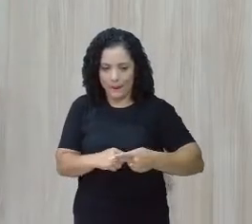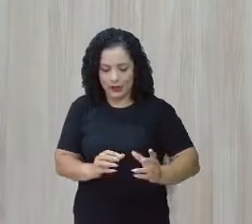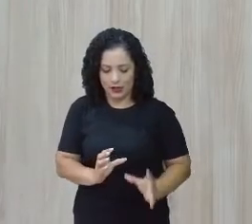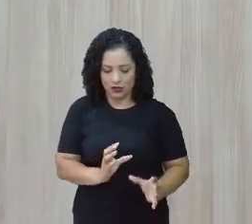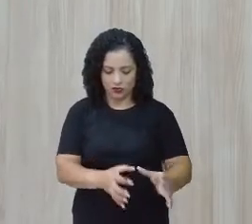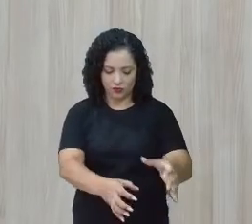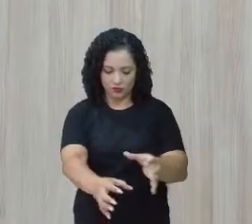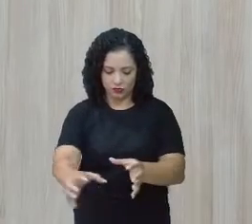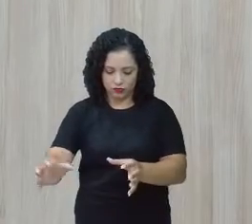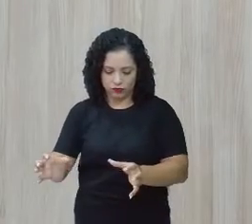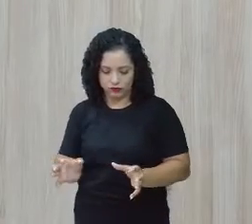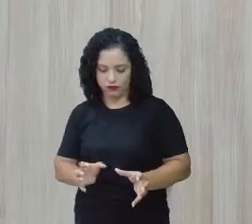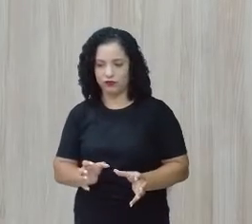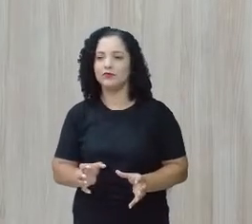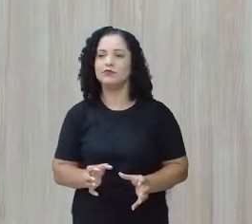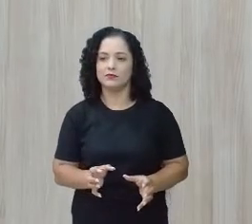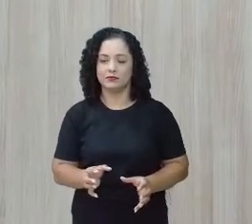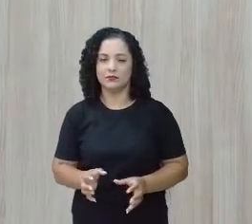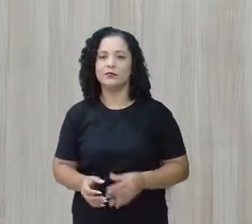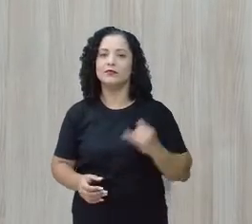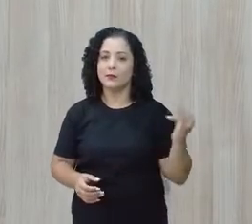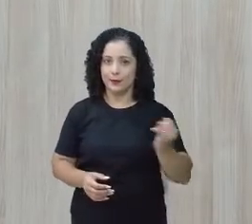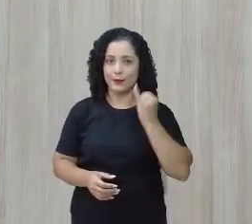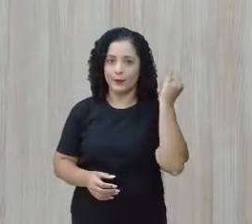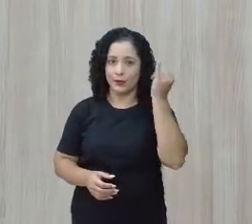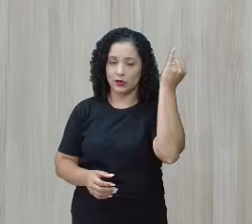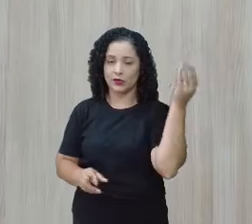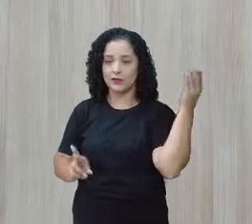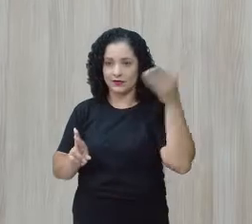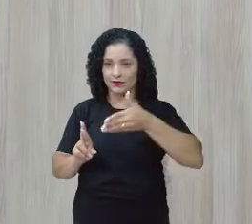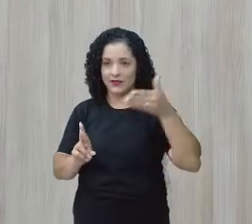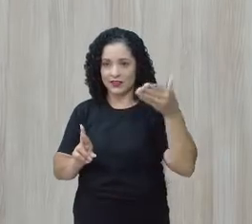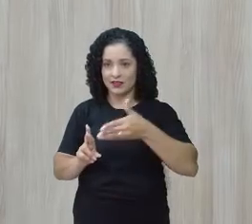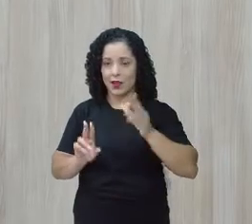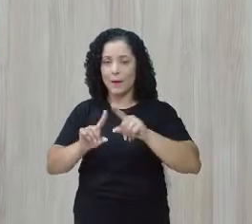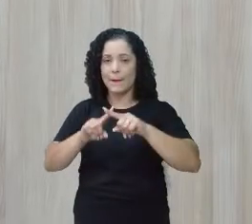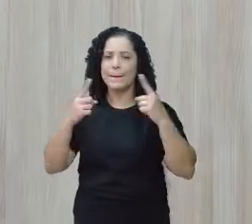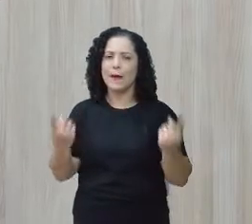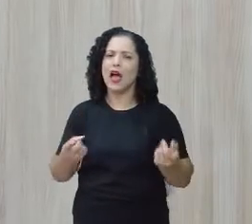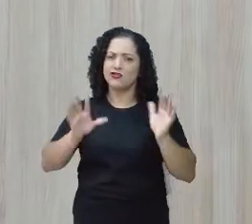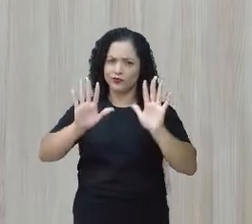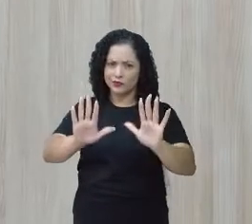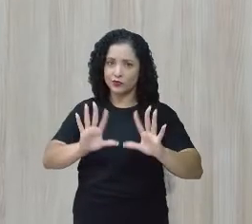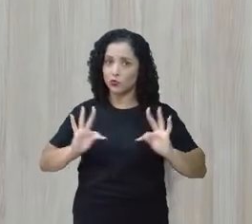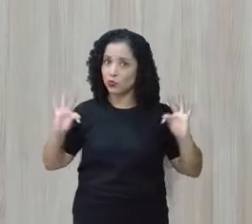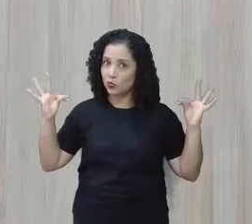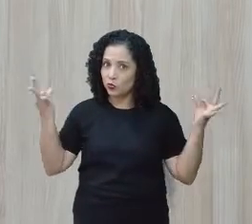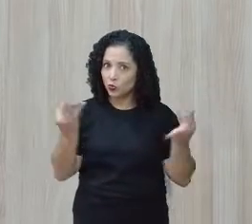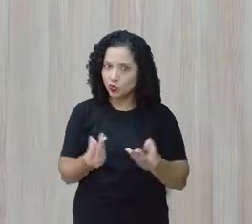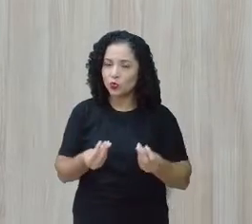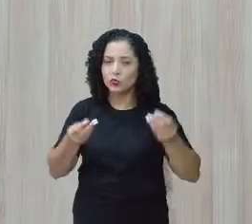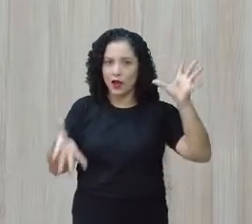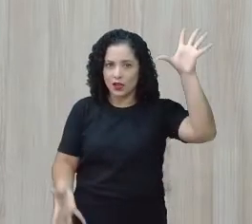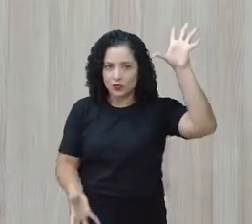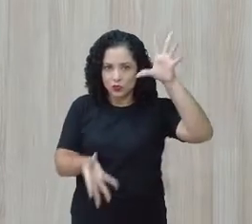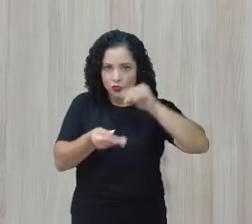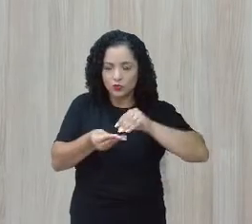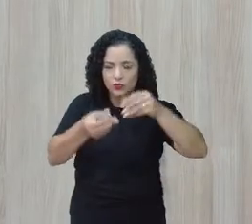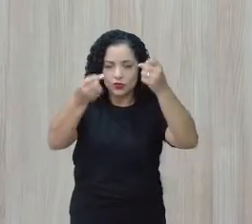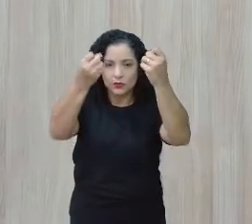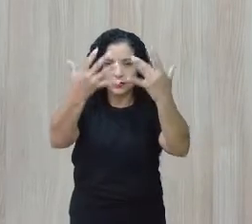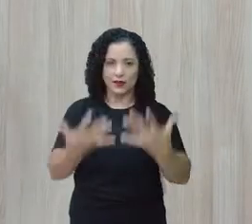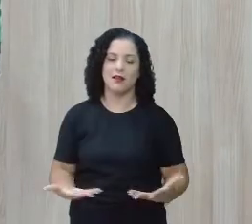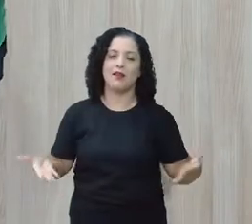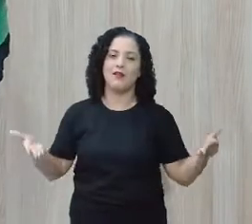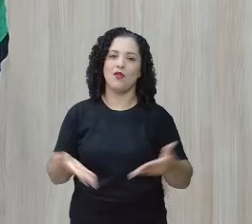muito importante a questão do referencial. Mas, gente, tudo isso que eu falei até agora, que eu demonstrei